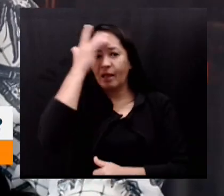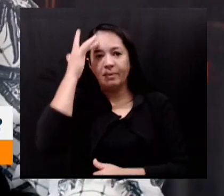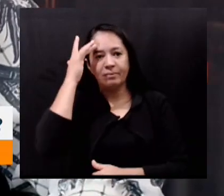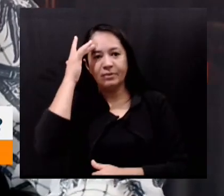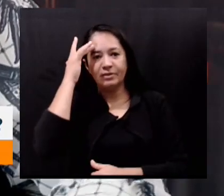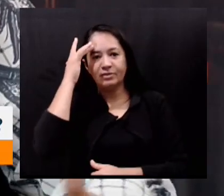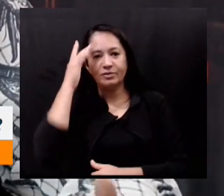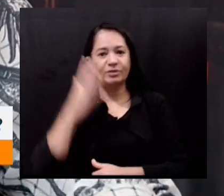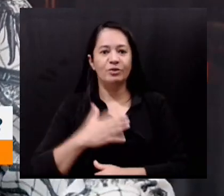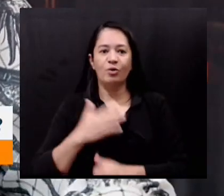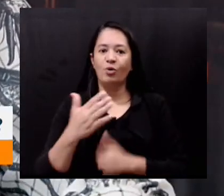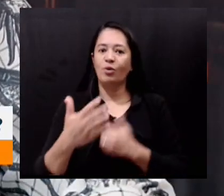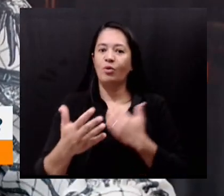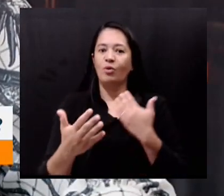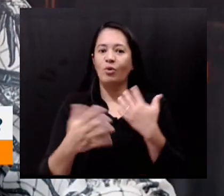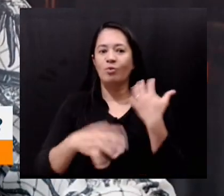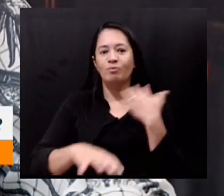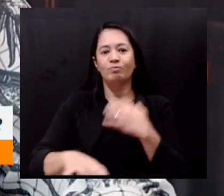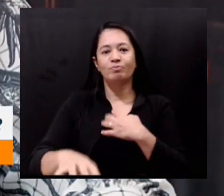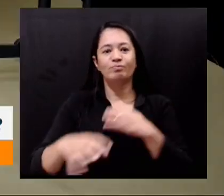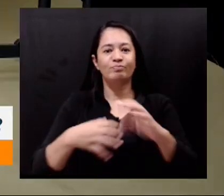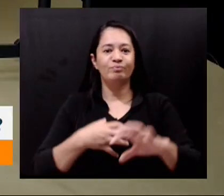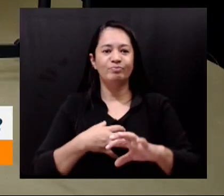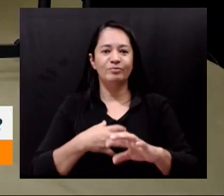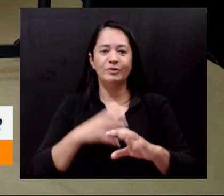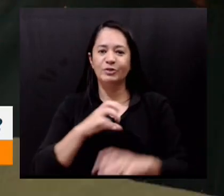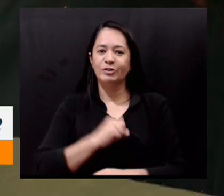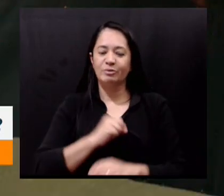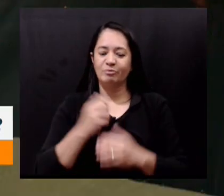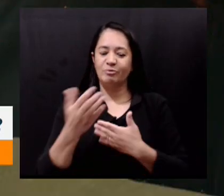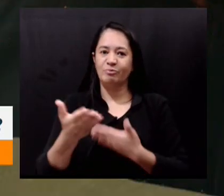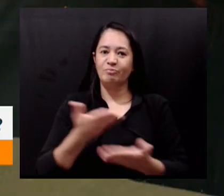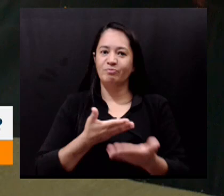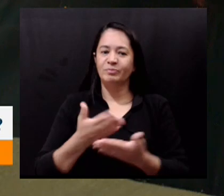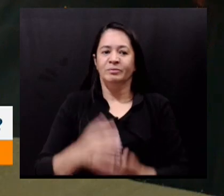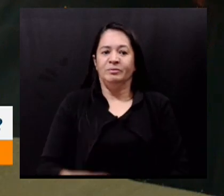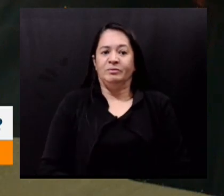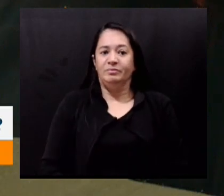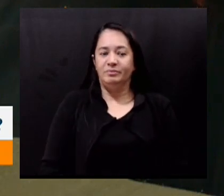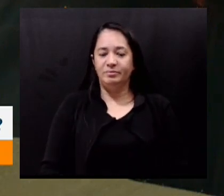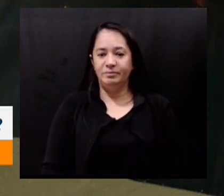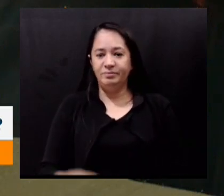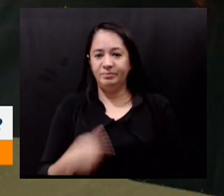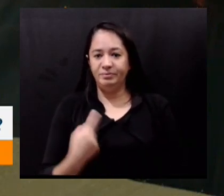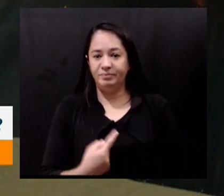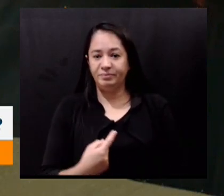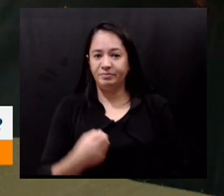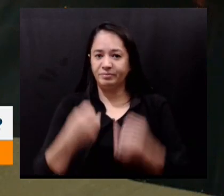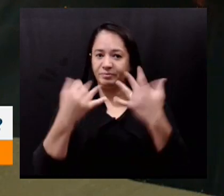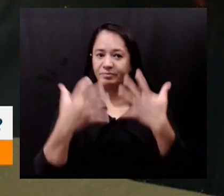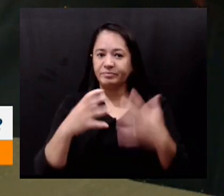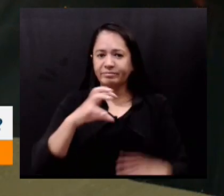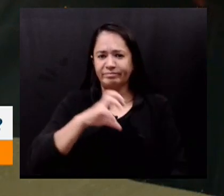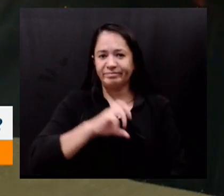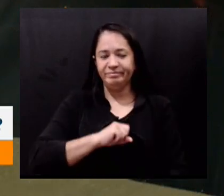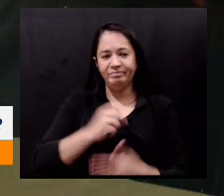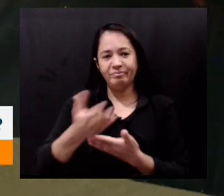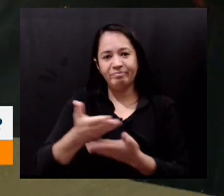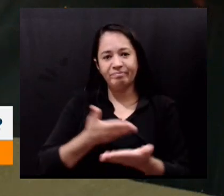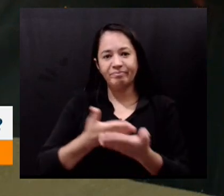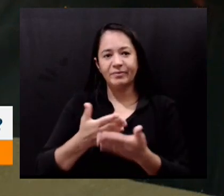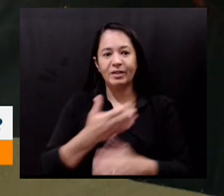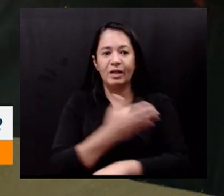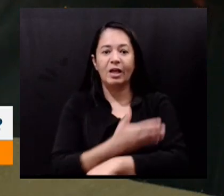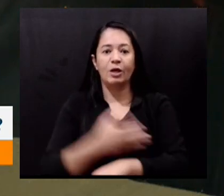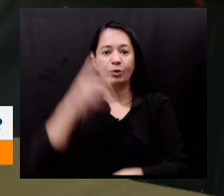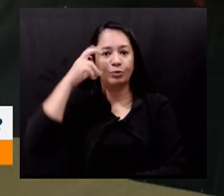lugar dela, e de amor ao próximo. Estamos falando de amor ao próximo, estamos falando da cultura do cancelamento. Eu não